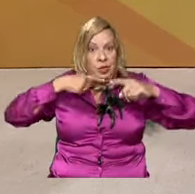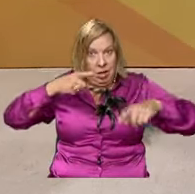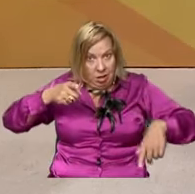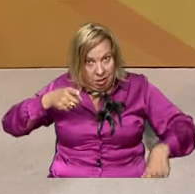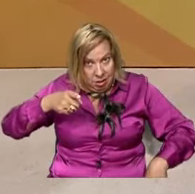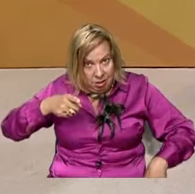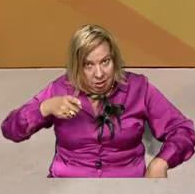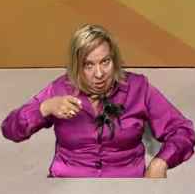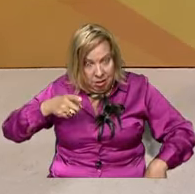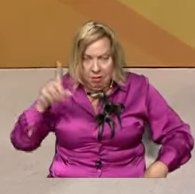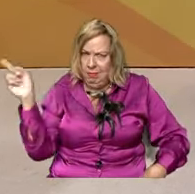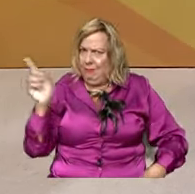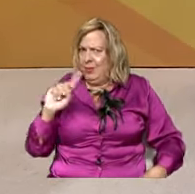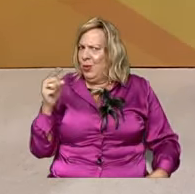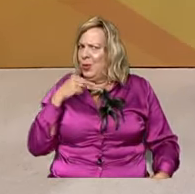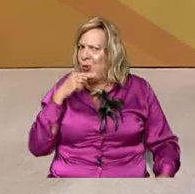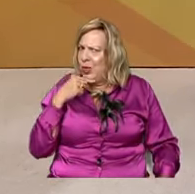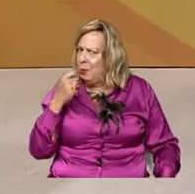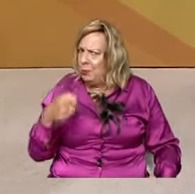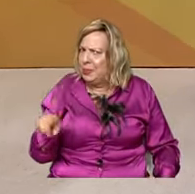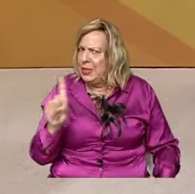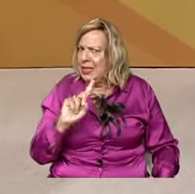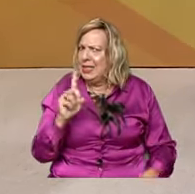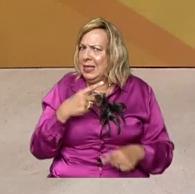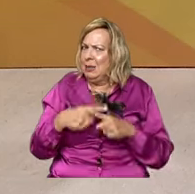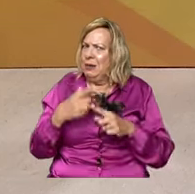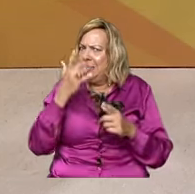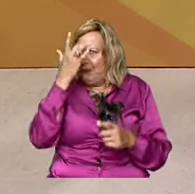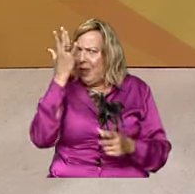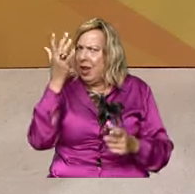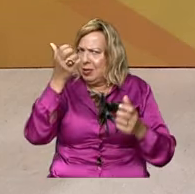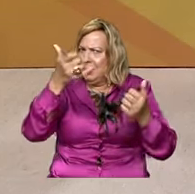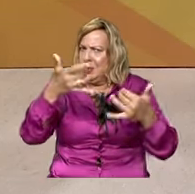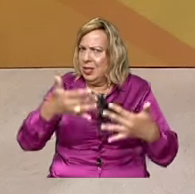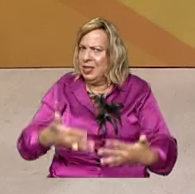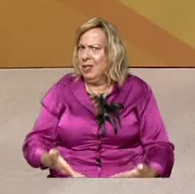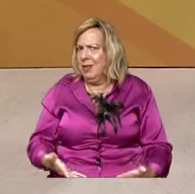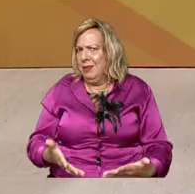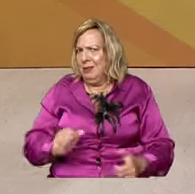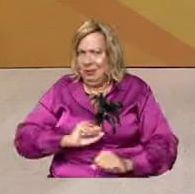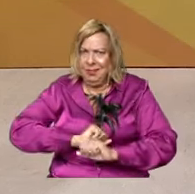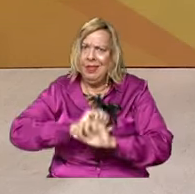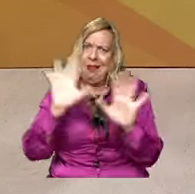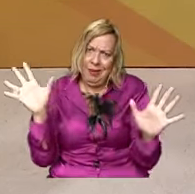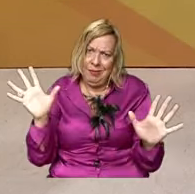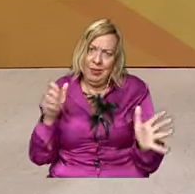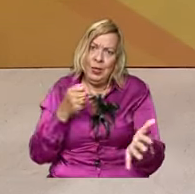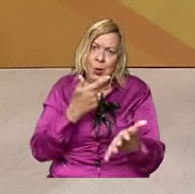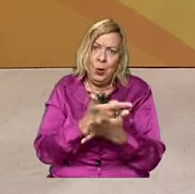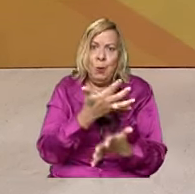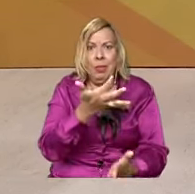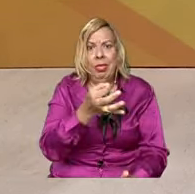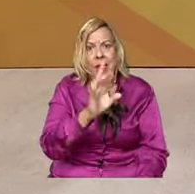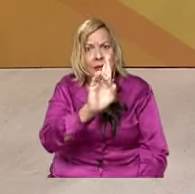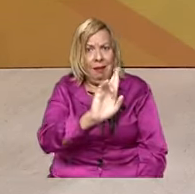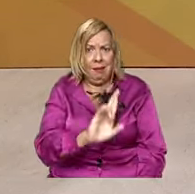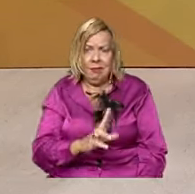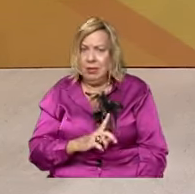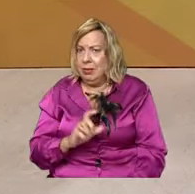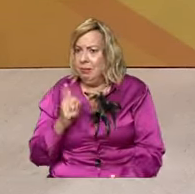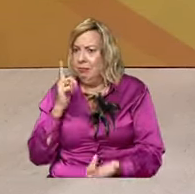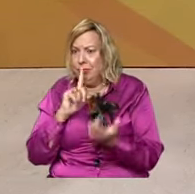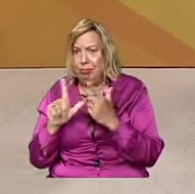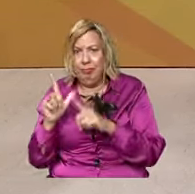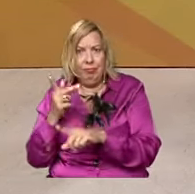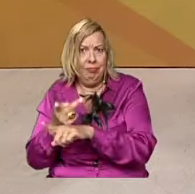tenho dúvidas que você vai poder mudar de vida. E nós já mudamos a vida de muita gente, né? Com certeza. São 13 anos a serem completados já